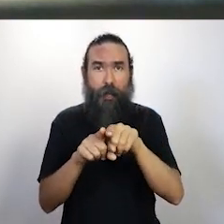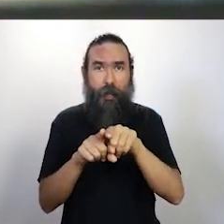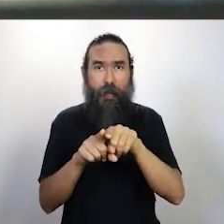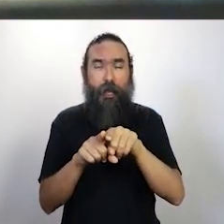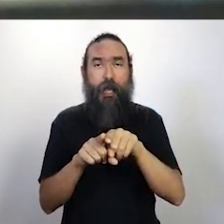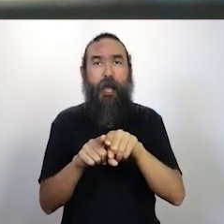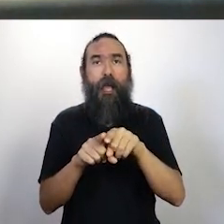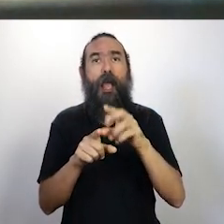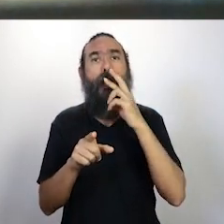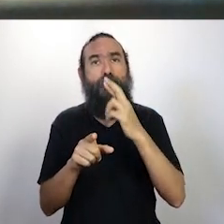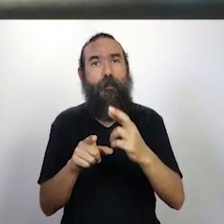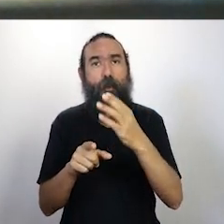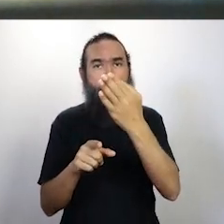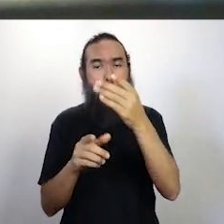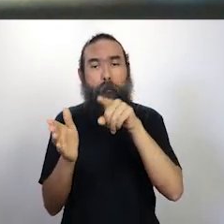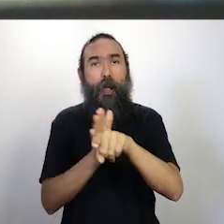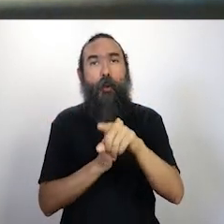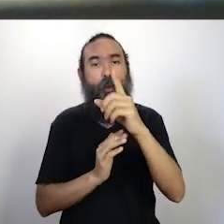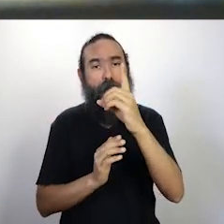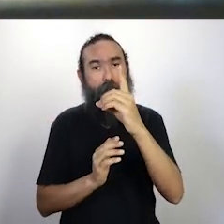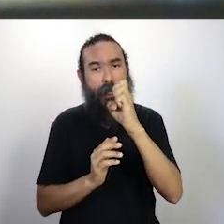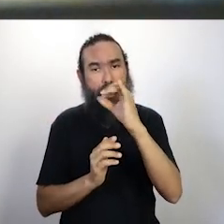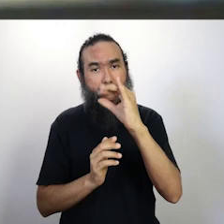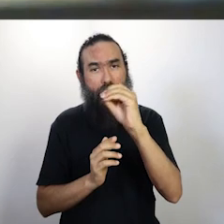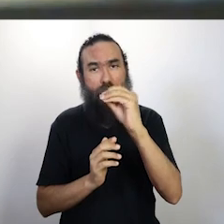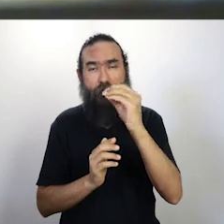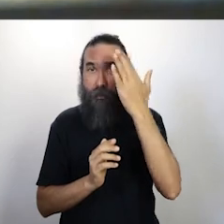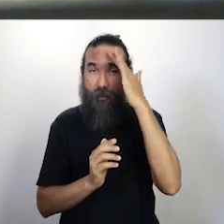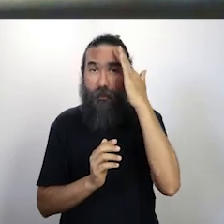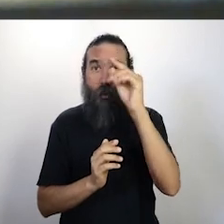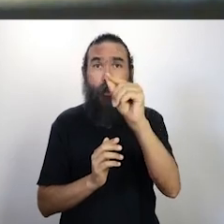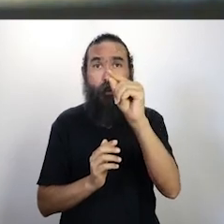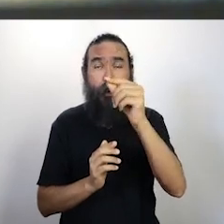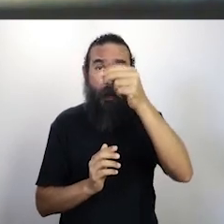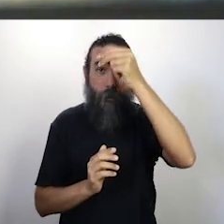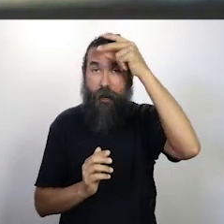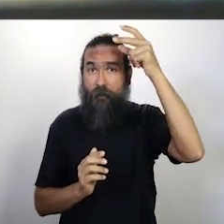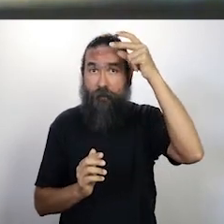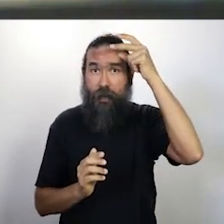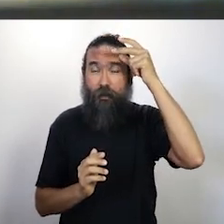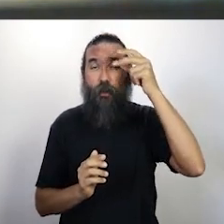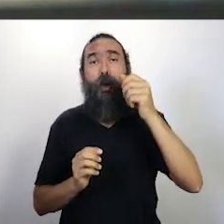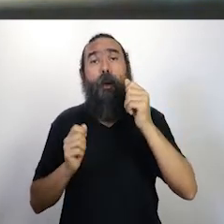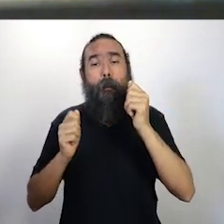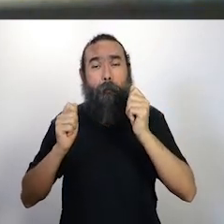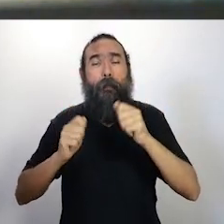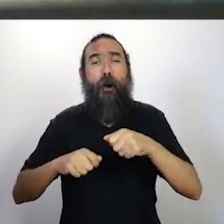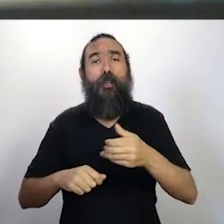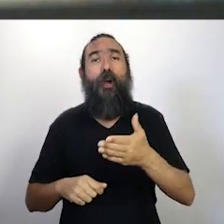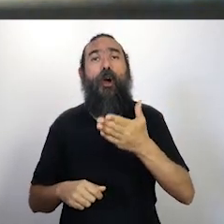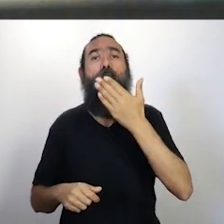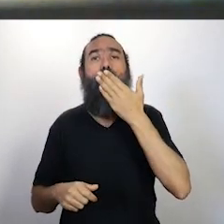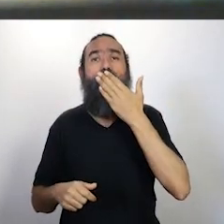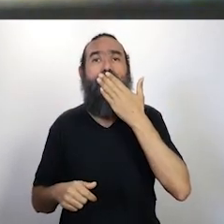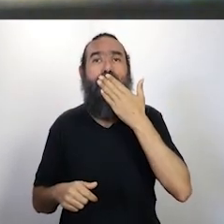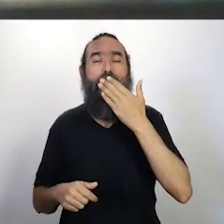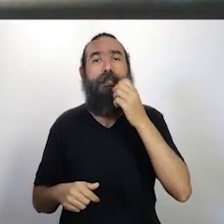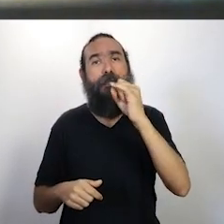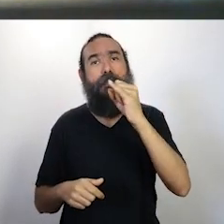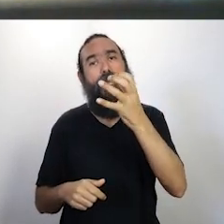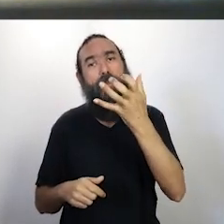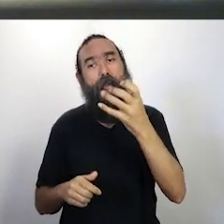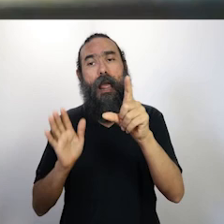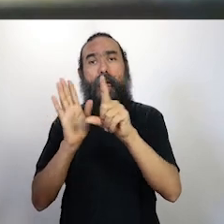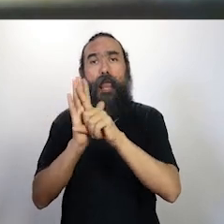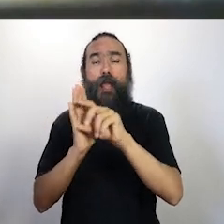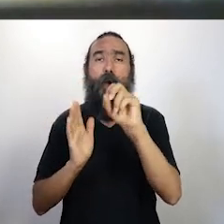primeiro lugar é uma adesão ele pode aderir ou não referente ao recurso que ele vai querer tá não há como obrigar isso a fazer isso a não ser a pressão